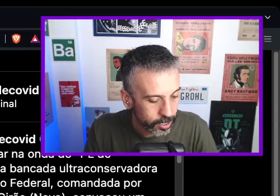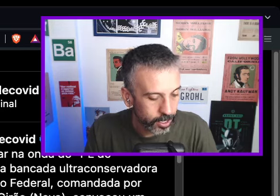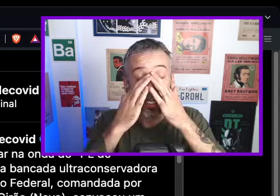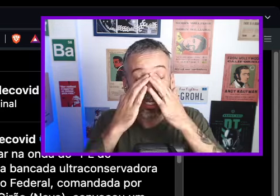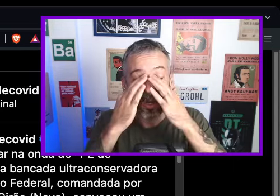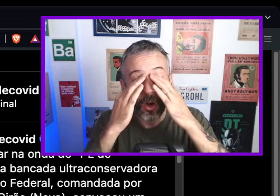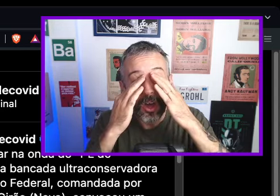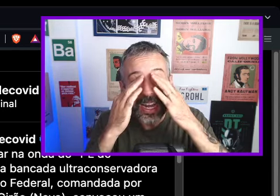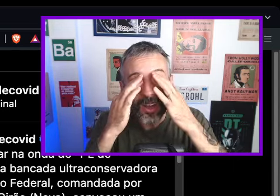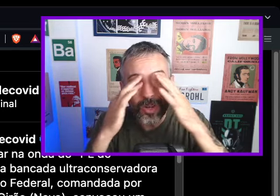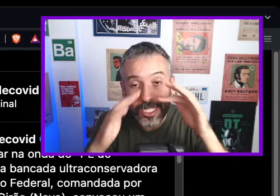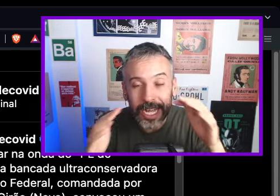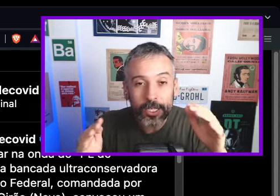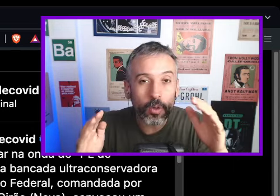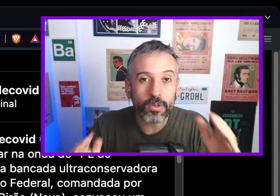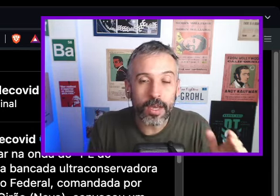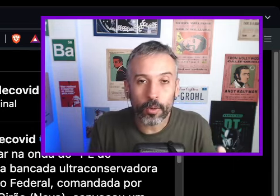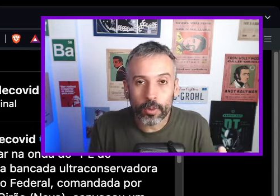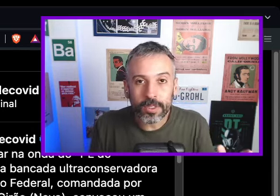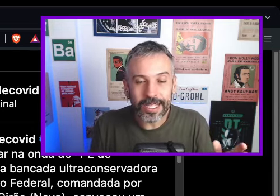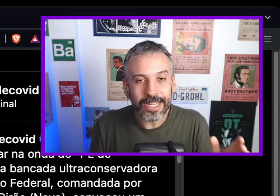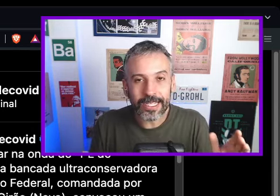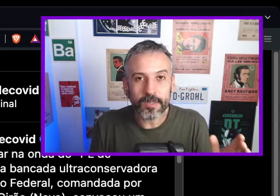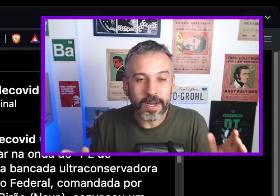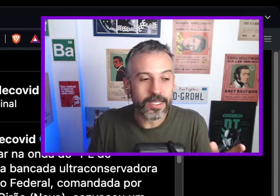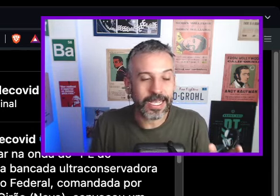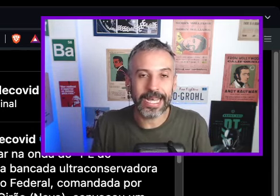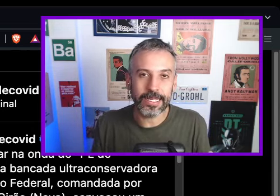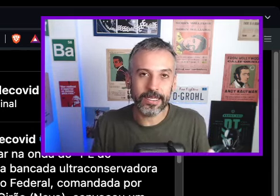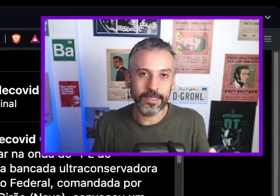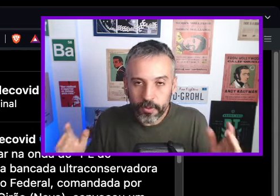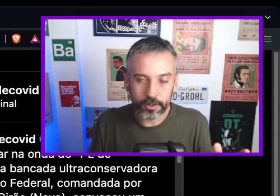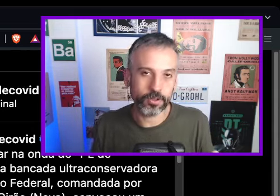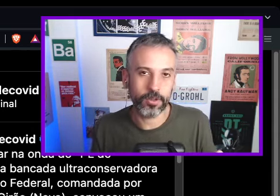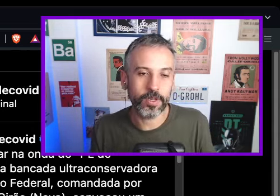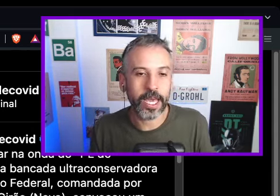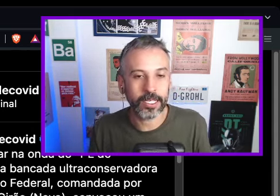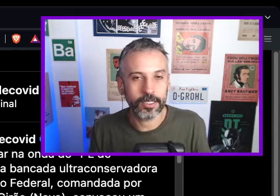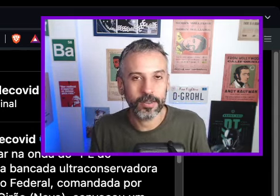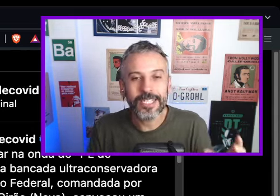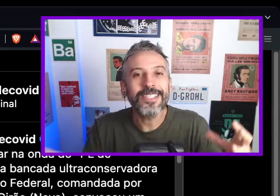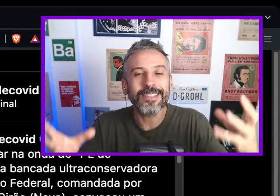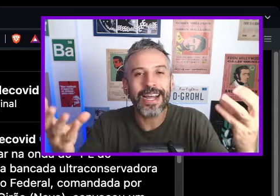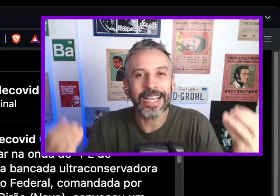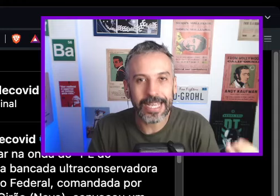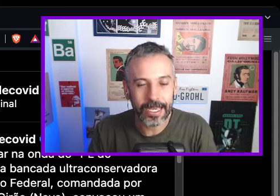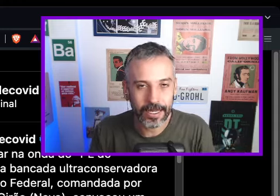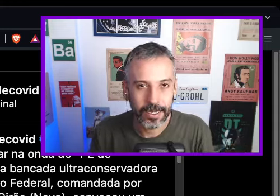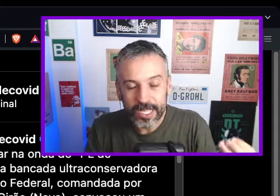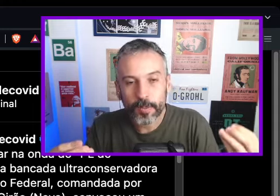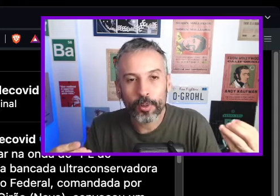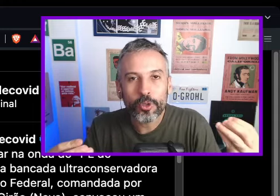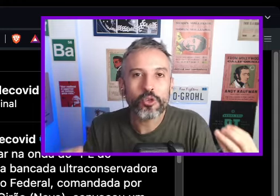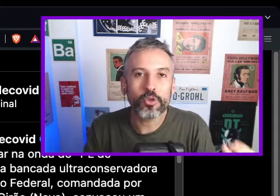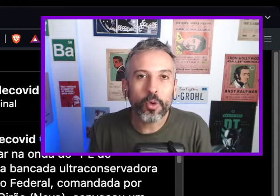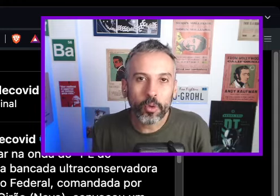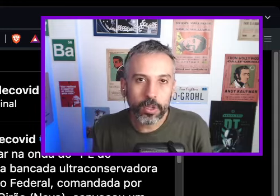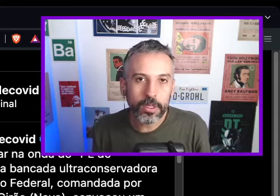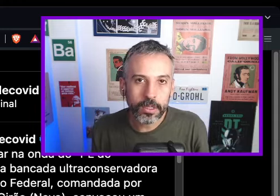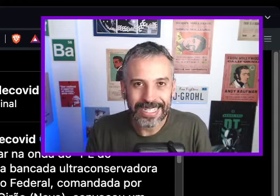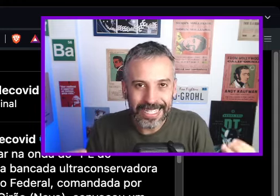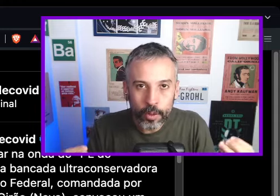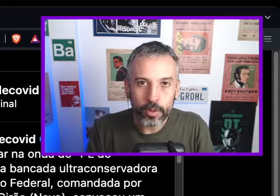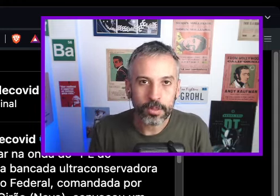show do React. Porque olha a quantidade de conteúdo que estaria sendo desperdiçada não fosse o show do React. Para a gente extrair o mais puro